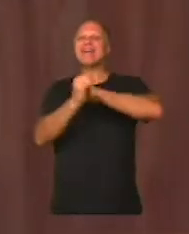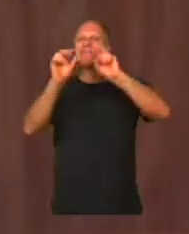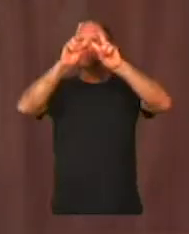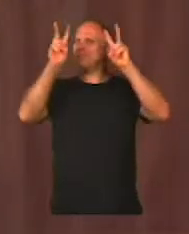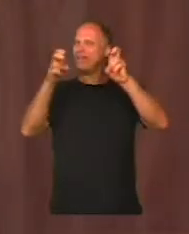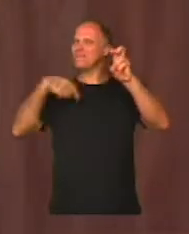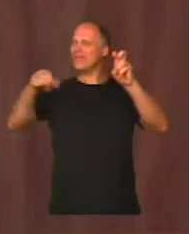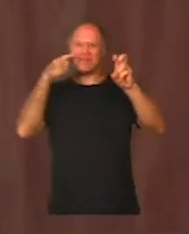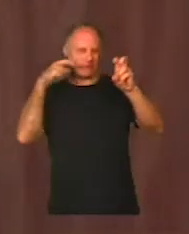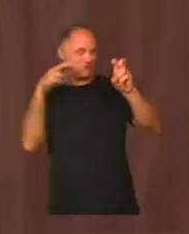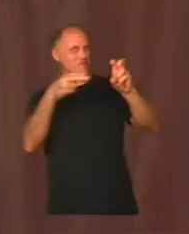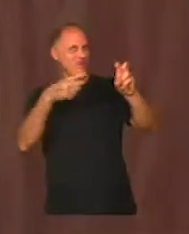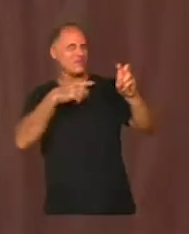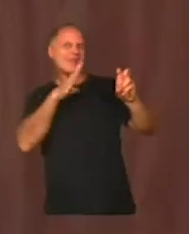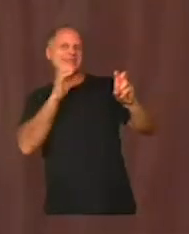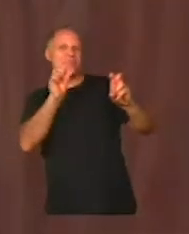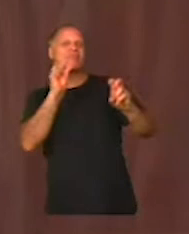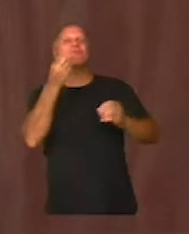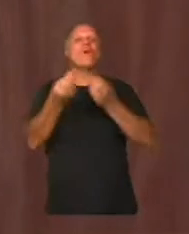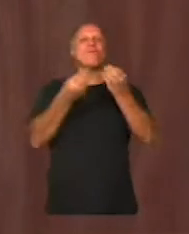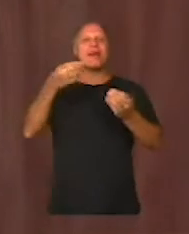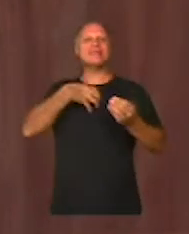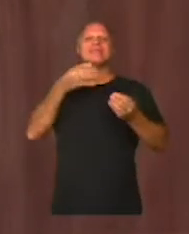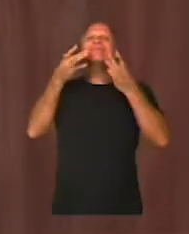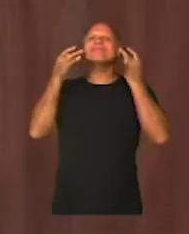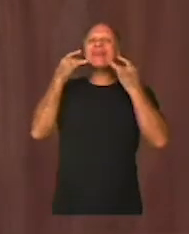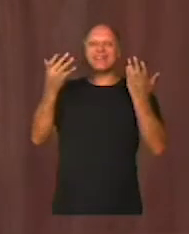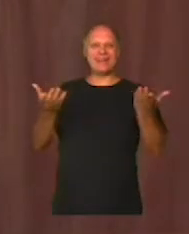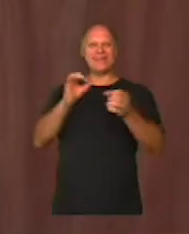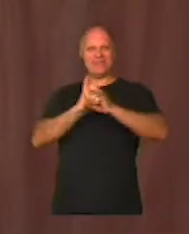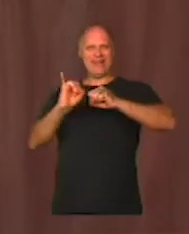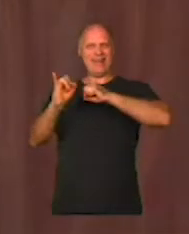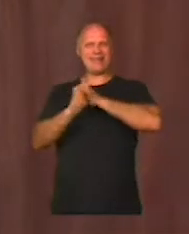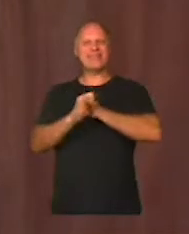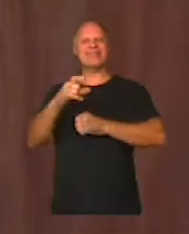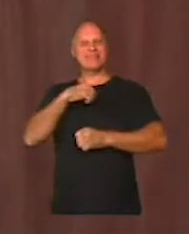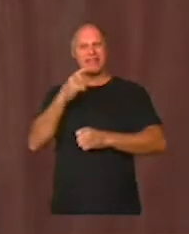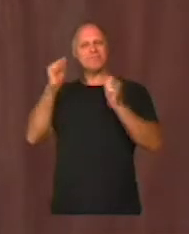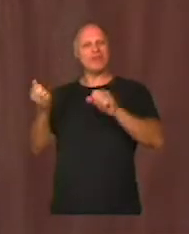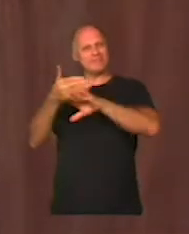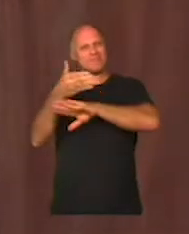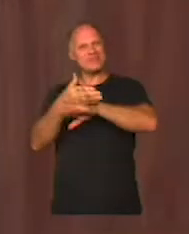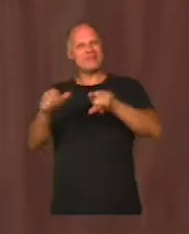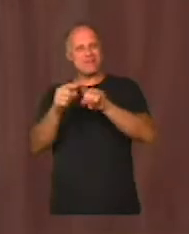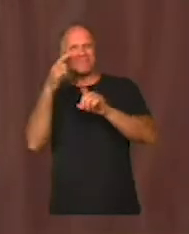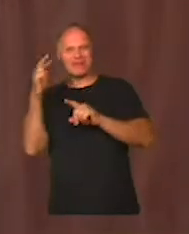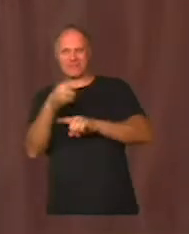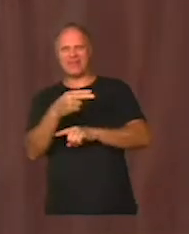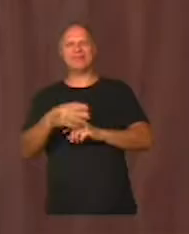que o pessoal já tenha, então, uma palhinha do que é essa peça teatral e que venha para o teatro esse ano prestigiar